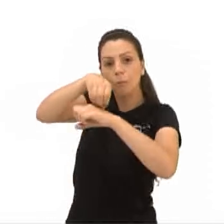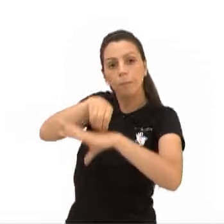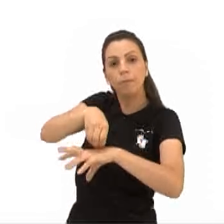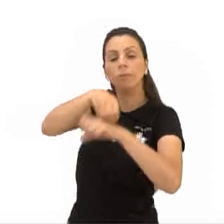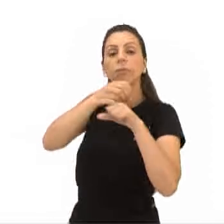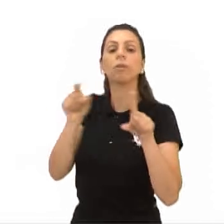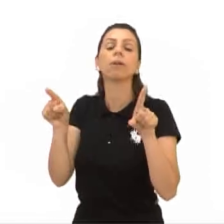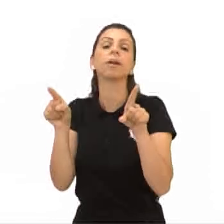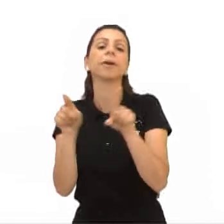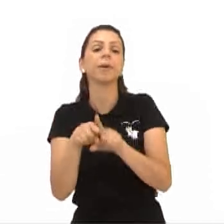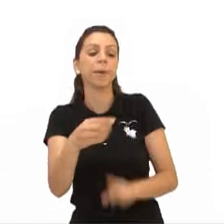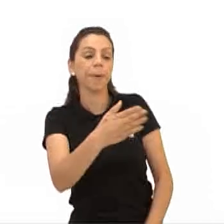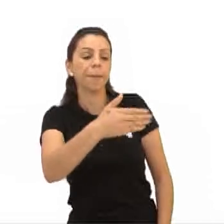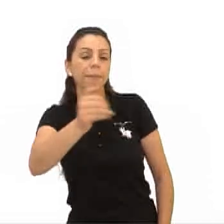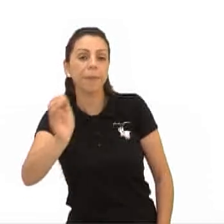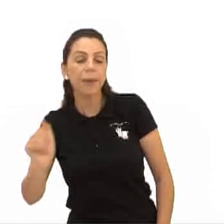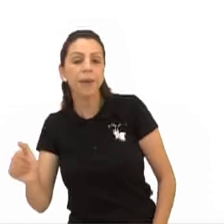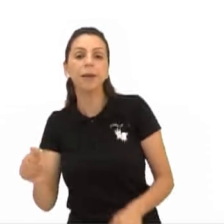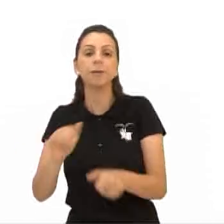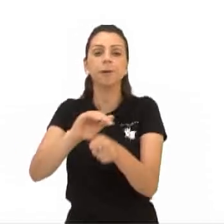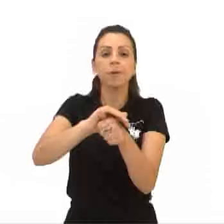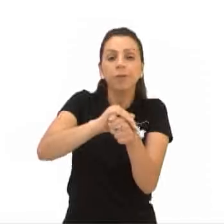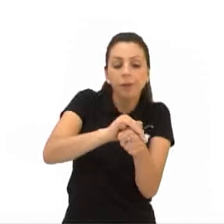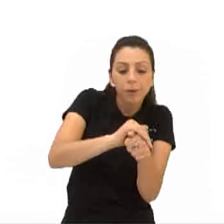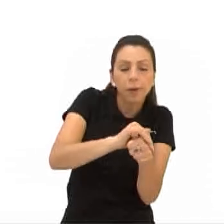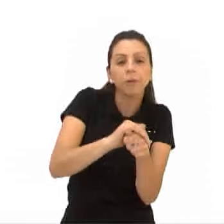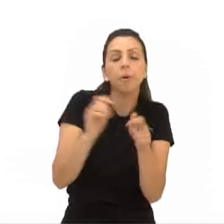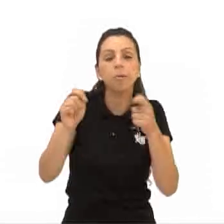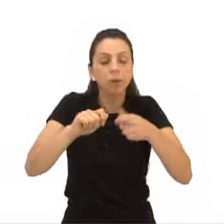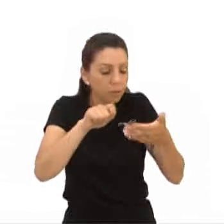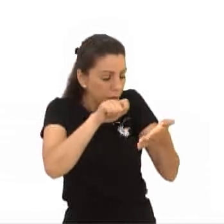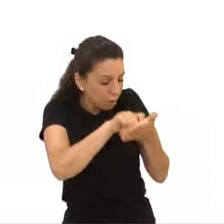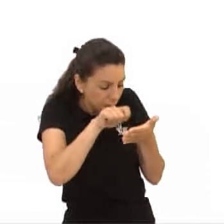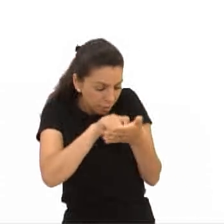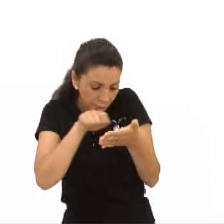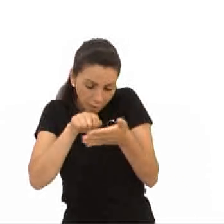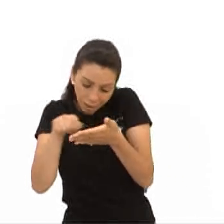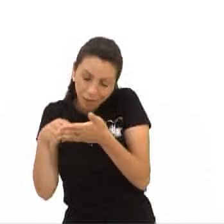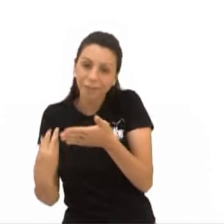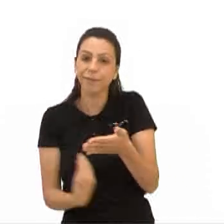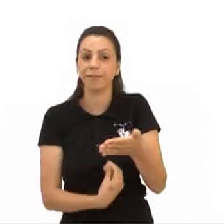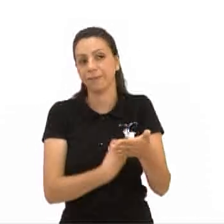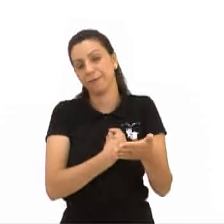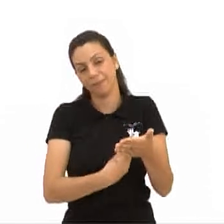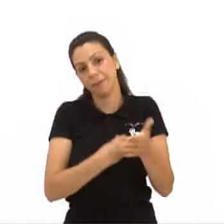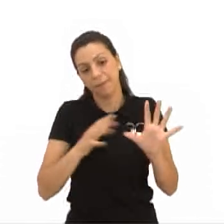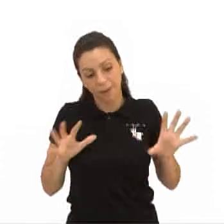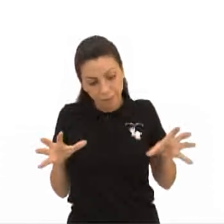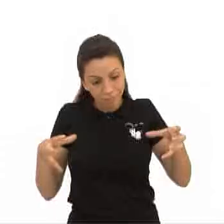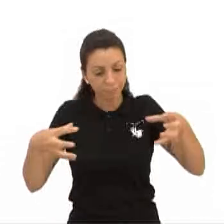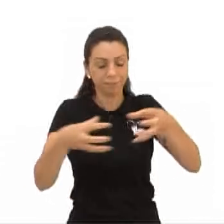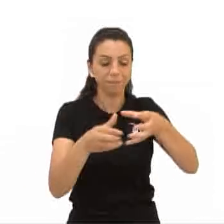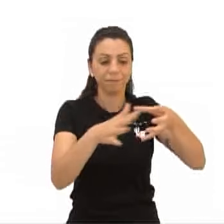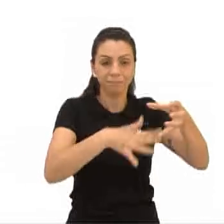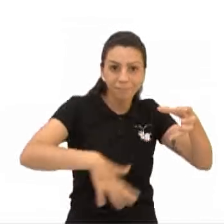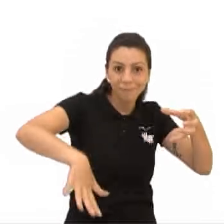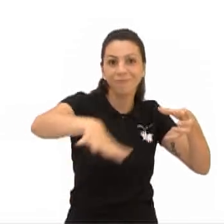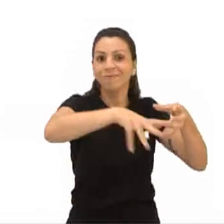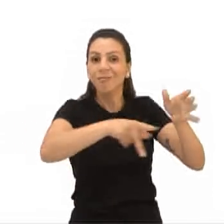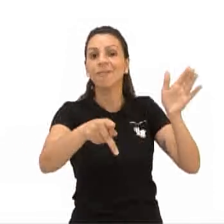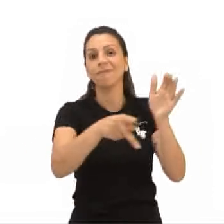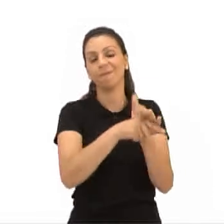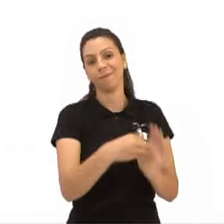peixes, pela tartaruga. Então, eu ficaria aqui anotando todos os seres vivos que formam o meio biótico